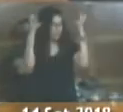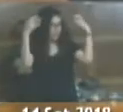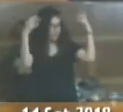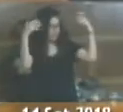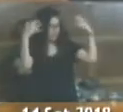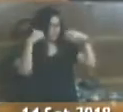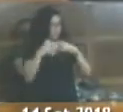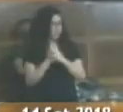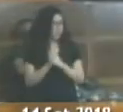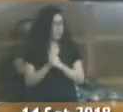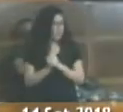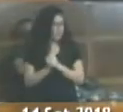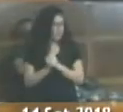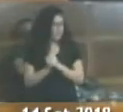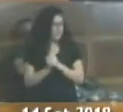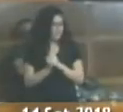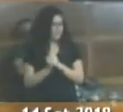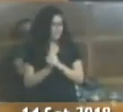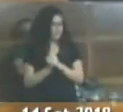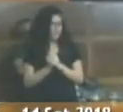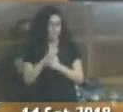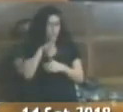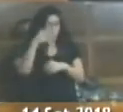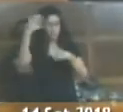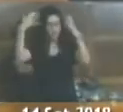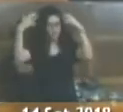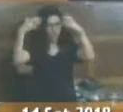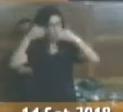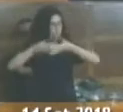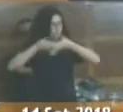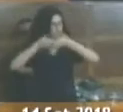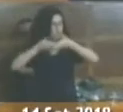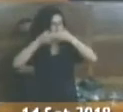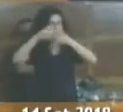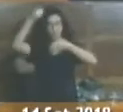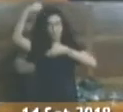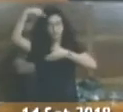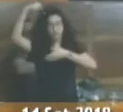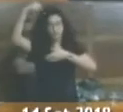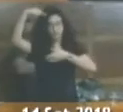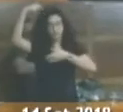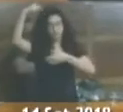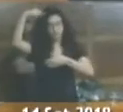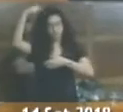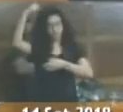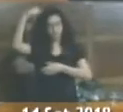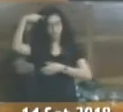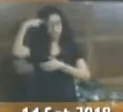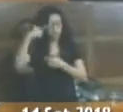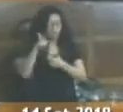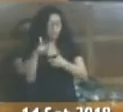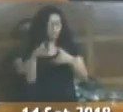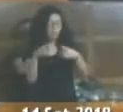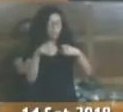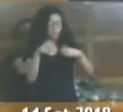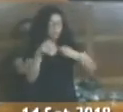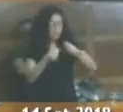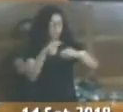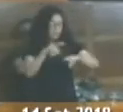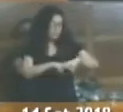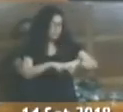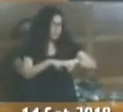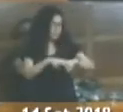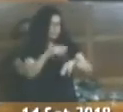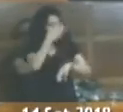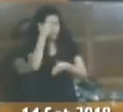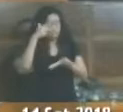Chove, quando chove no barco, o barco fica pingando e fica, tipo assim, não dá espaço para sentar. Tem vezes pessoas que